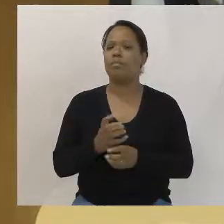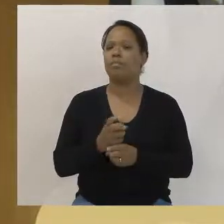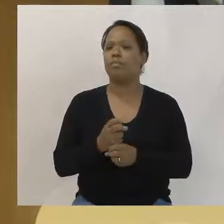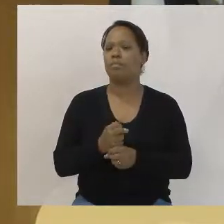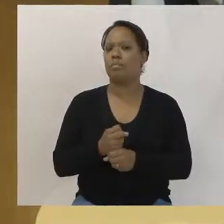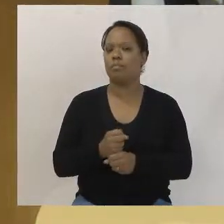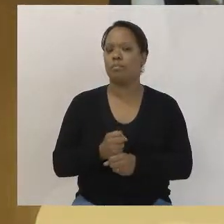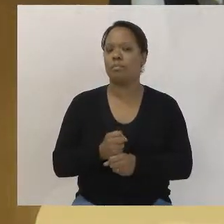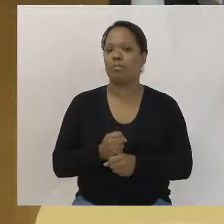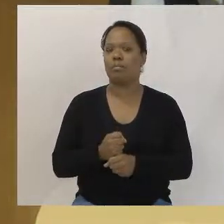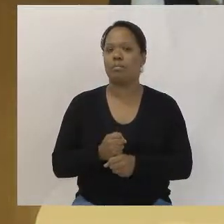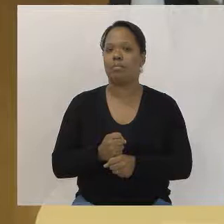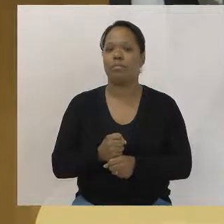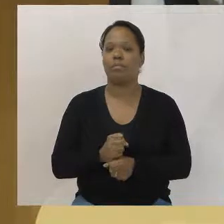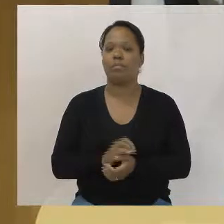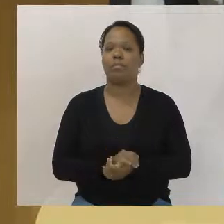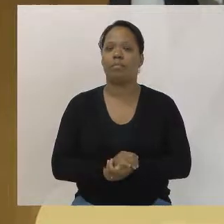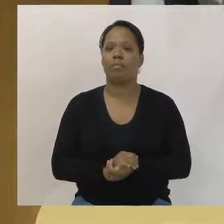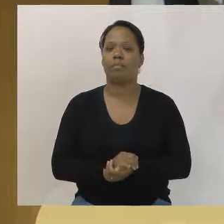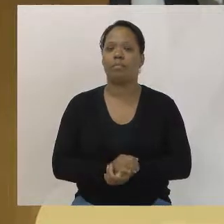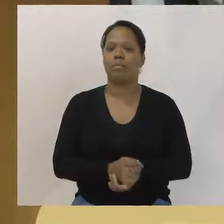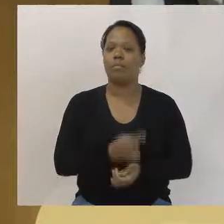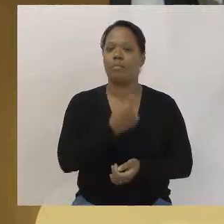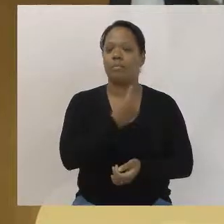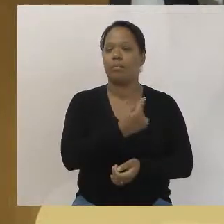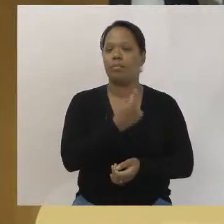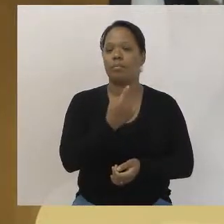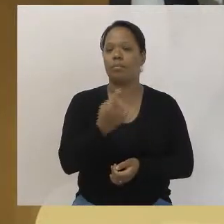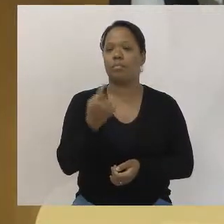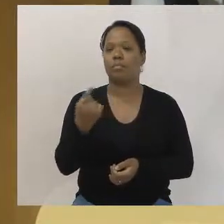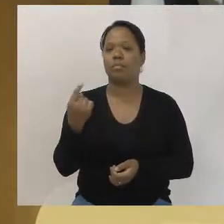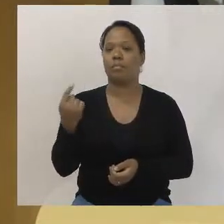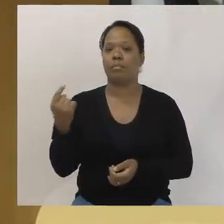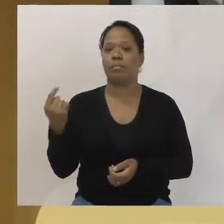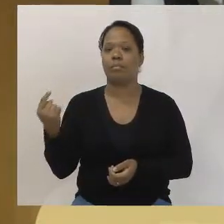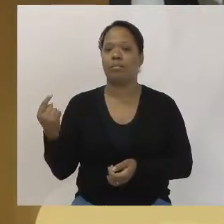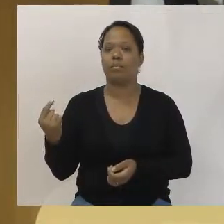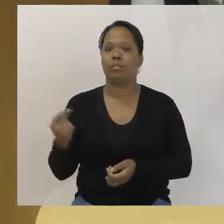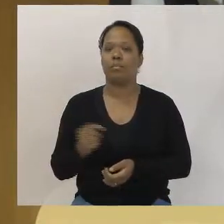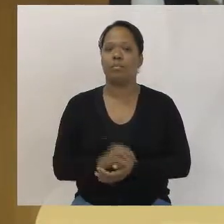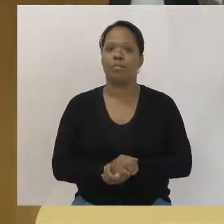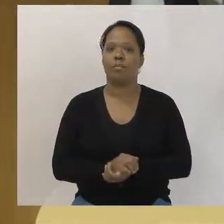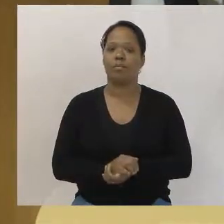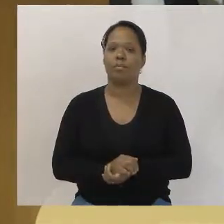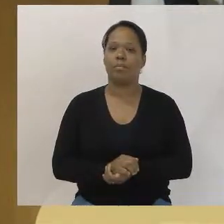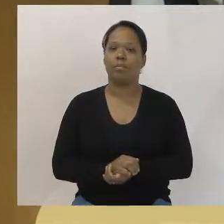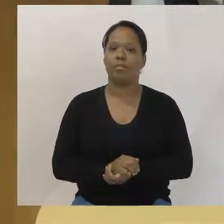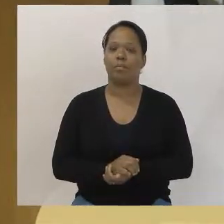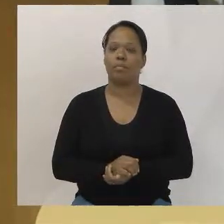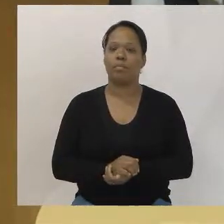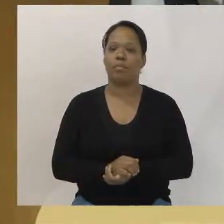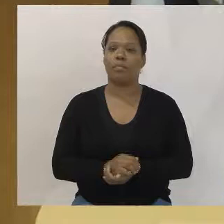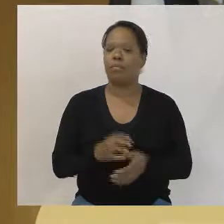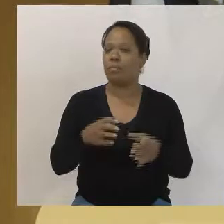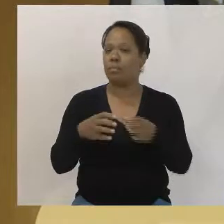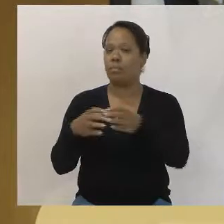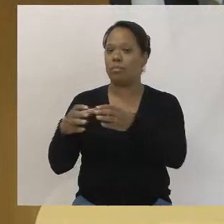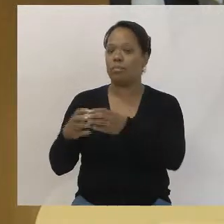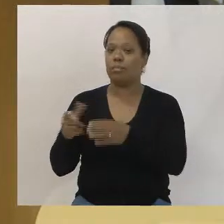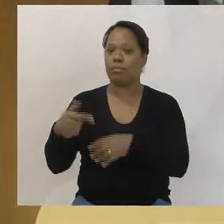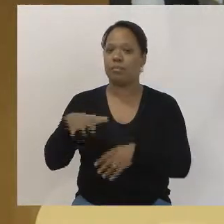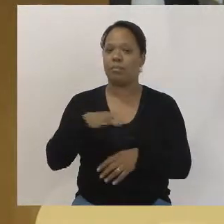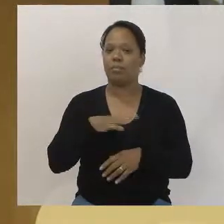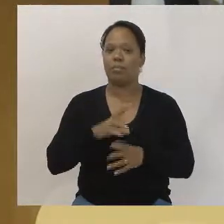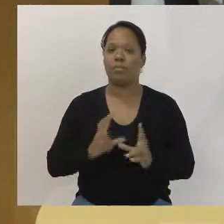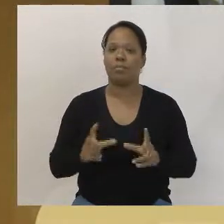vamos a receita orçamentária de cada ente público que compõe o nosso município a